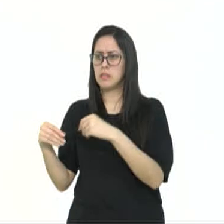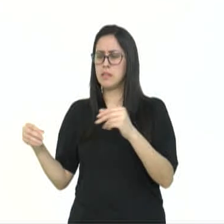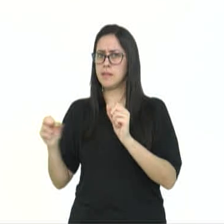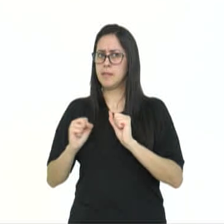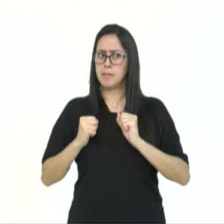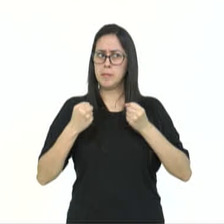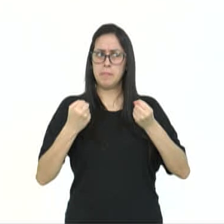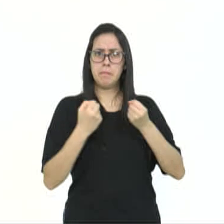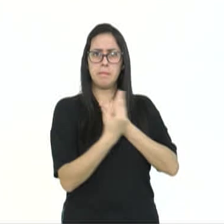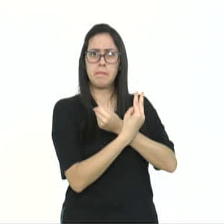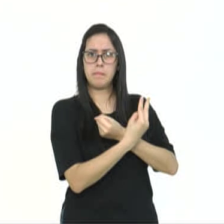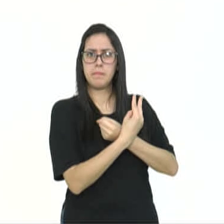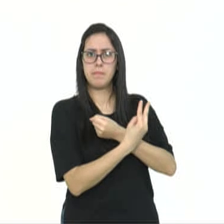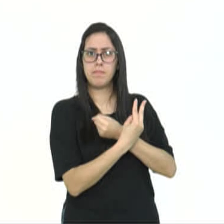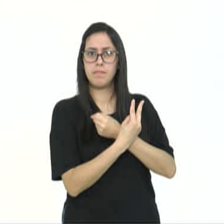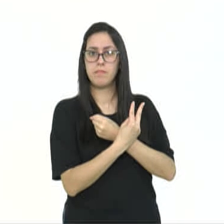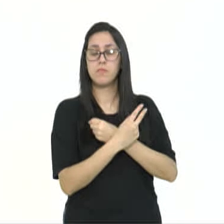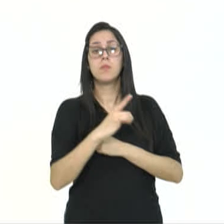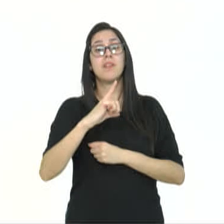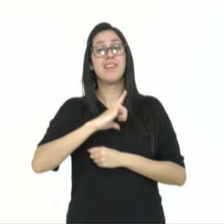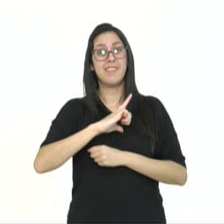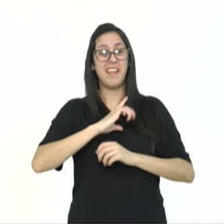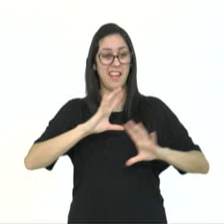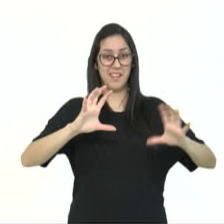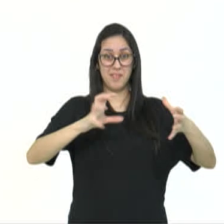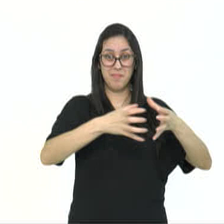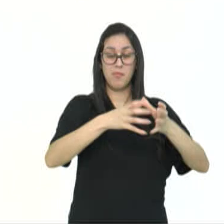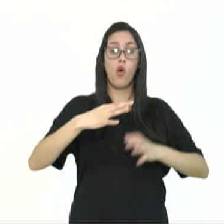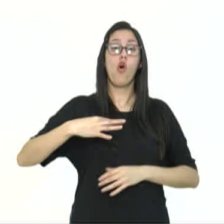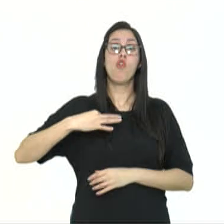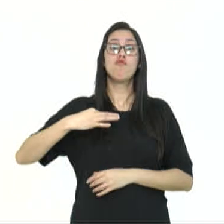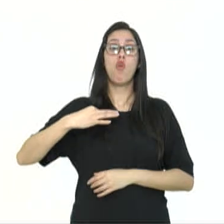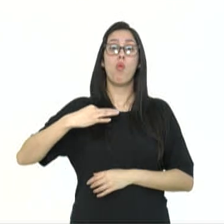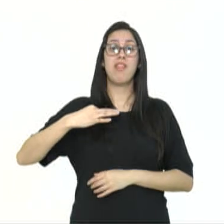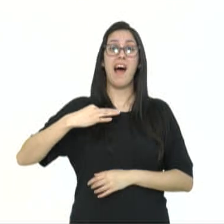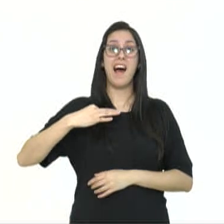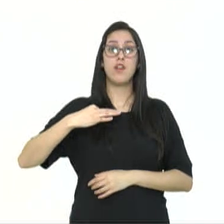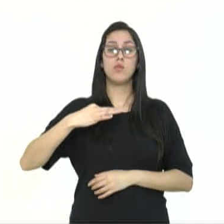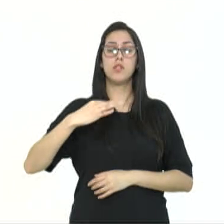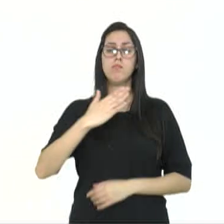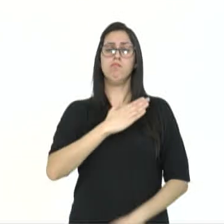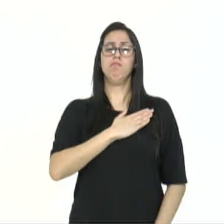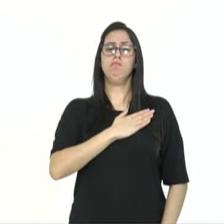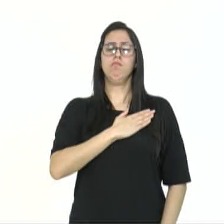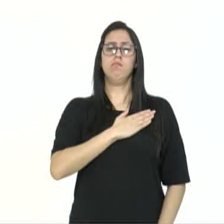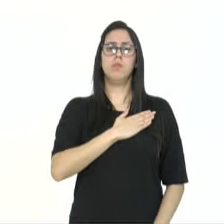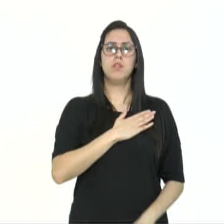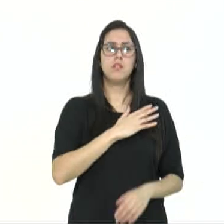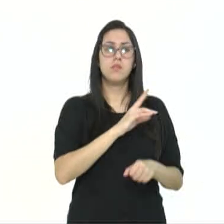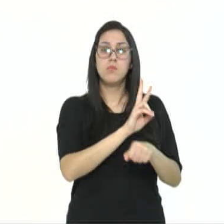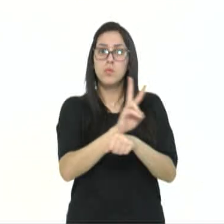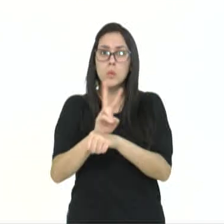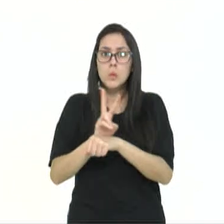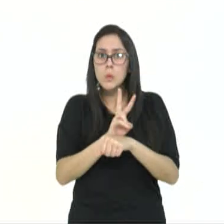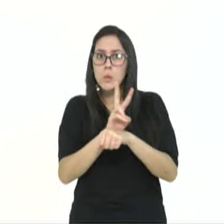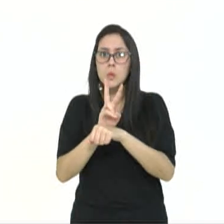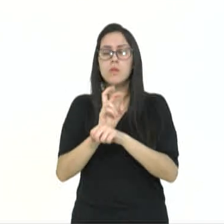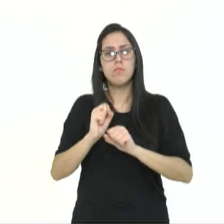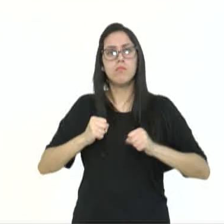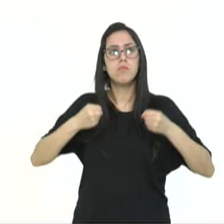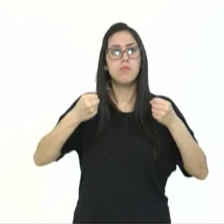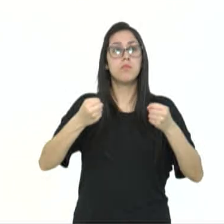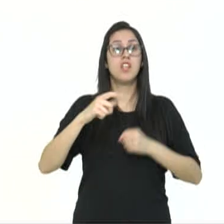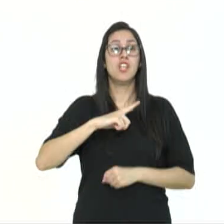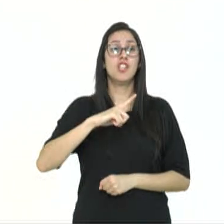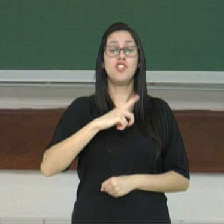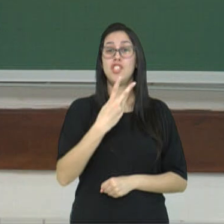corpo dos voluntários da pátria deu certo. O Brasil passou de cerca de 20 mil soldados para 200 mil